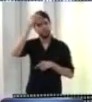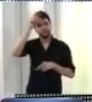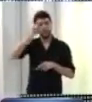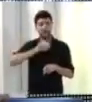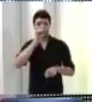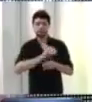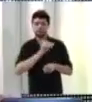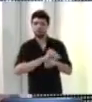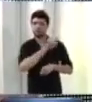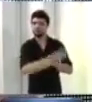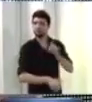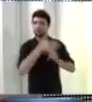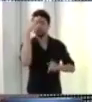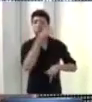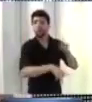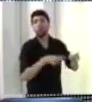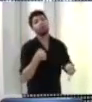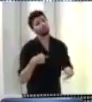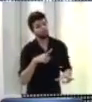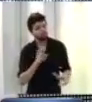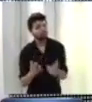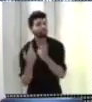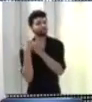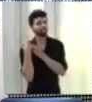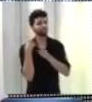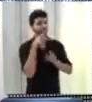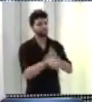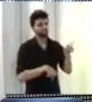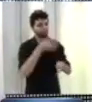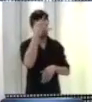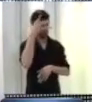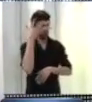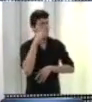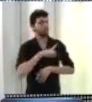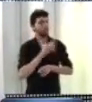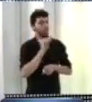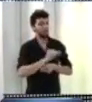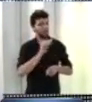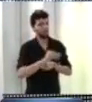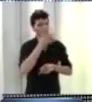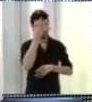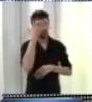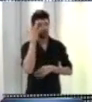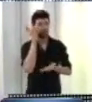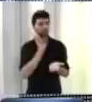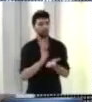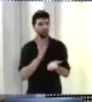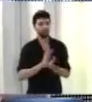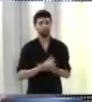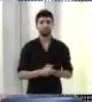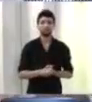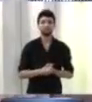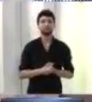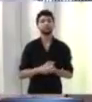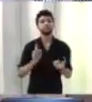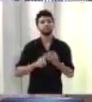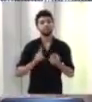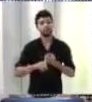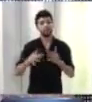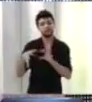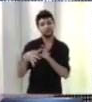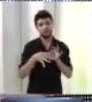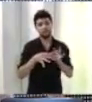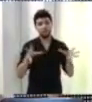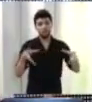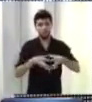cuidar de gente. Então, além de tudo, eu tenho esse compromisso com ele, de cuidar das pessoas, de cuidar dos teresinenses. E reunimos